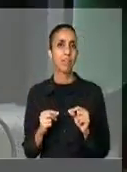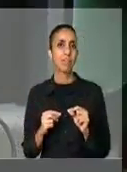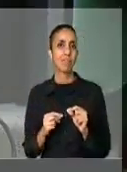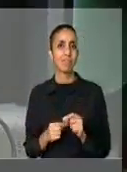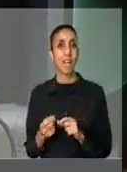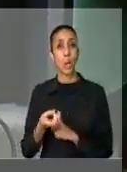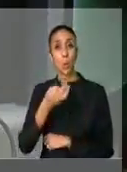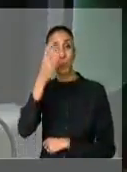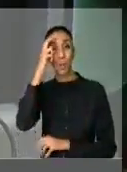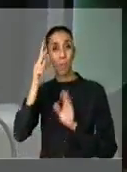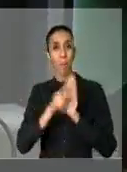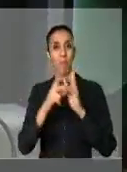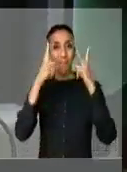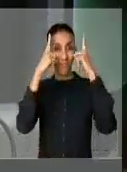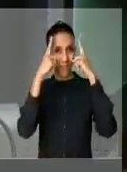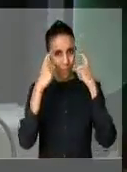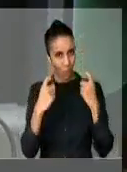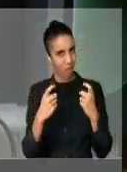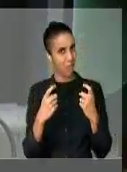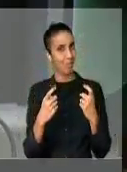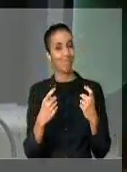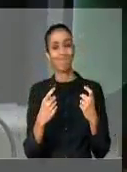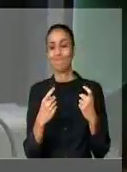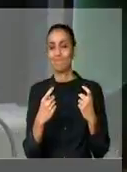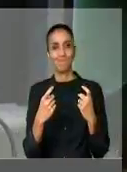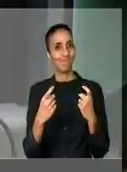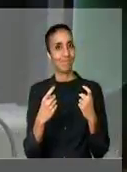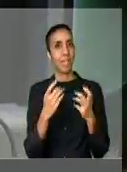violência e temos que romper